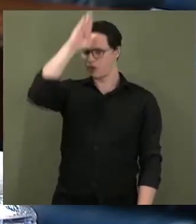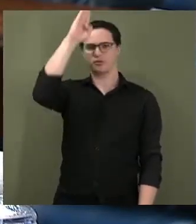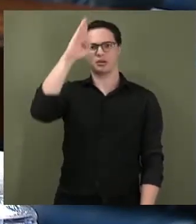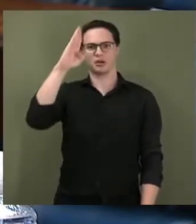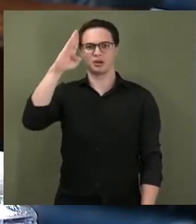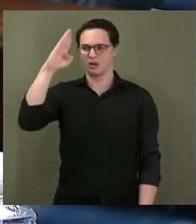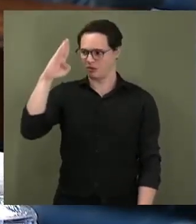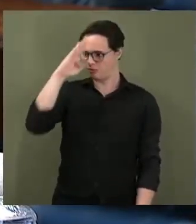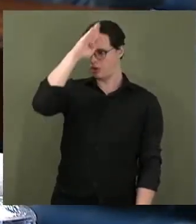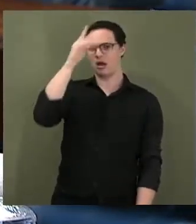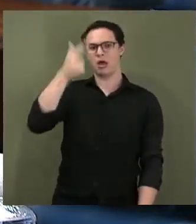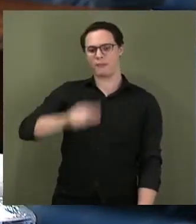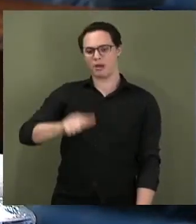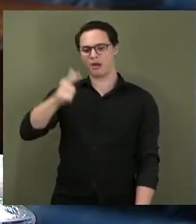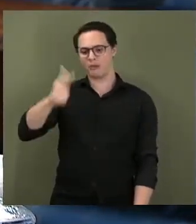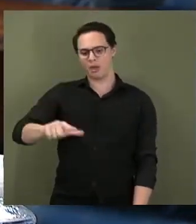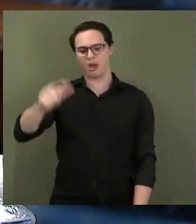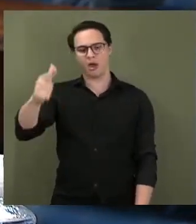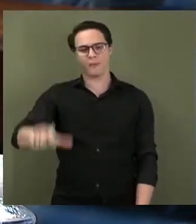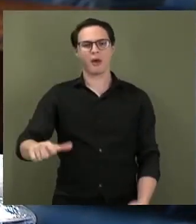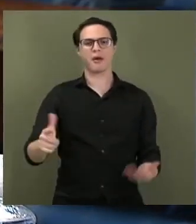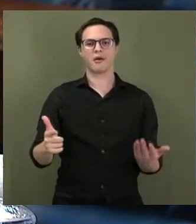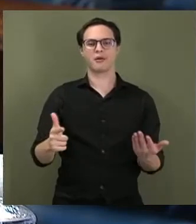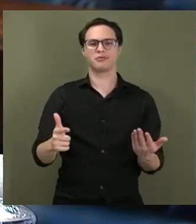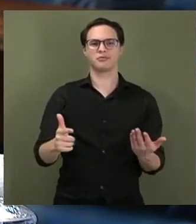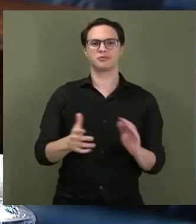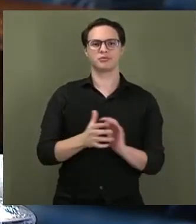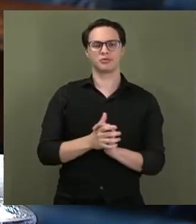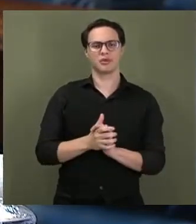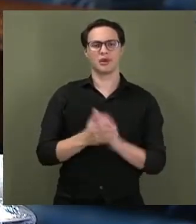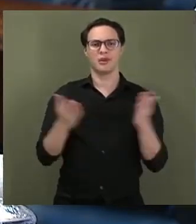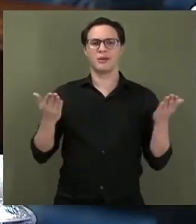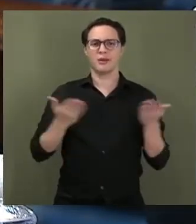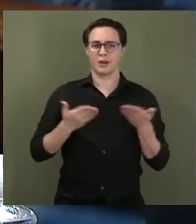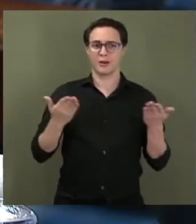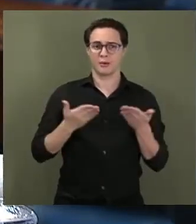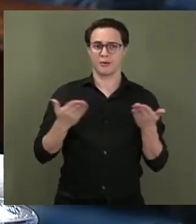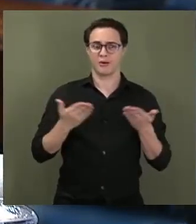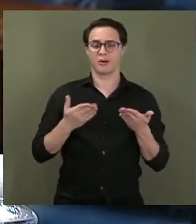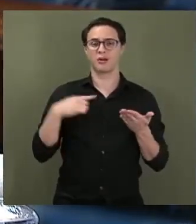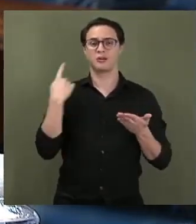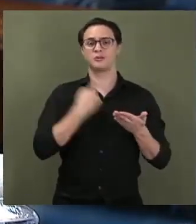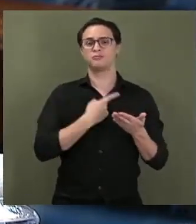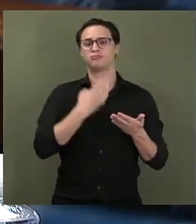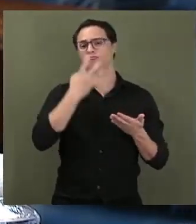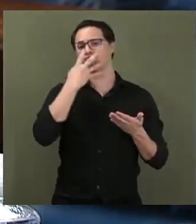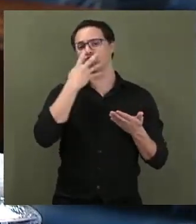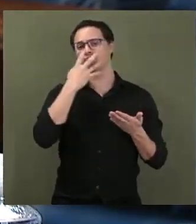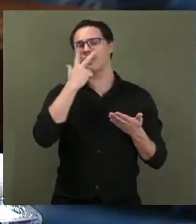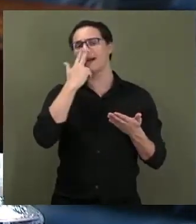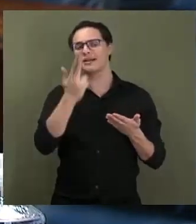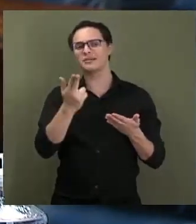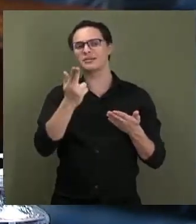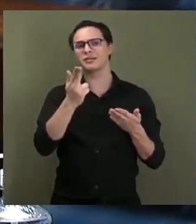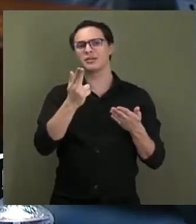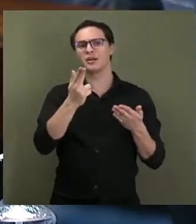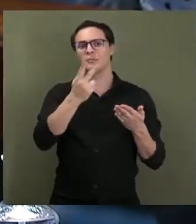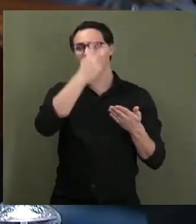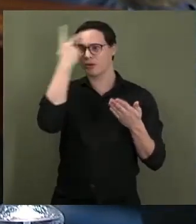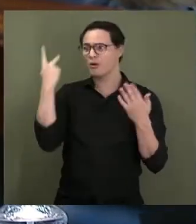por acaso que nós estamos assistindo uma espécie de